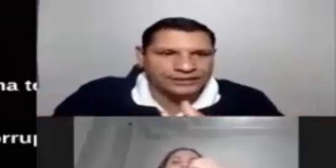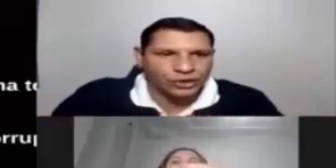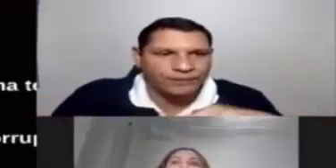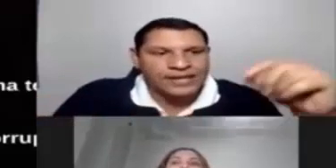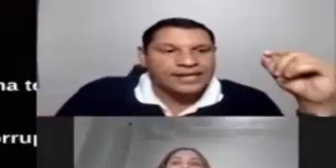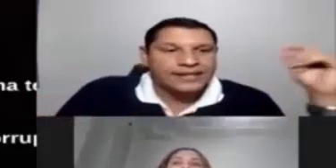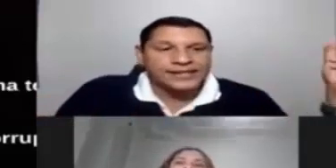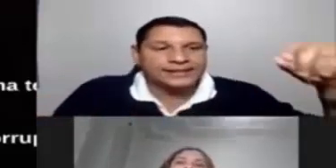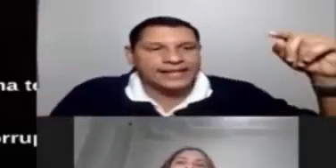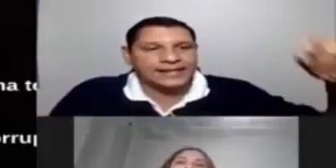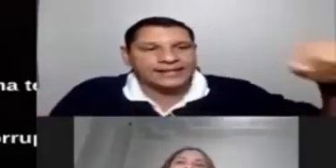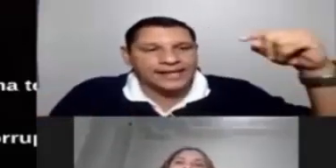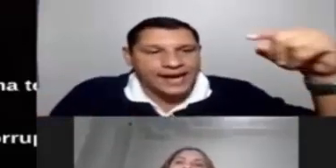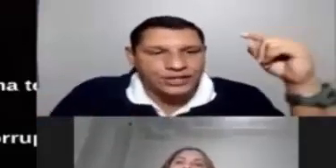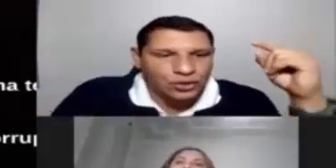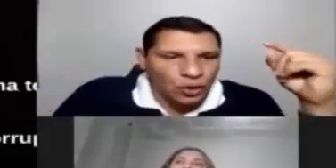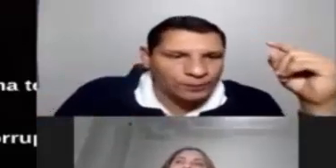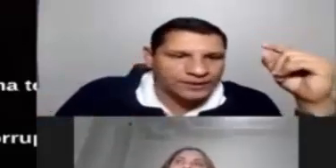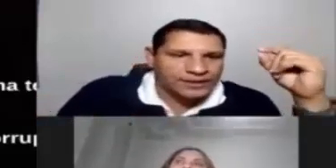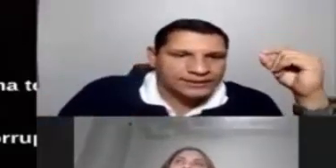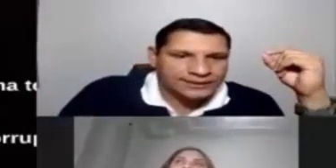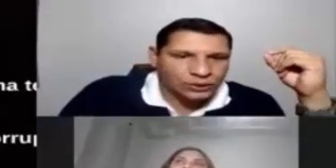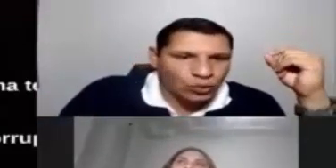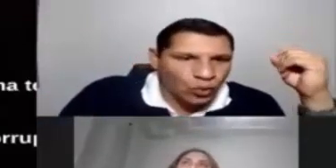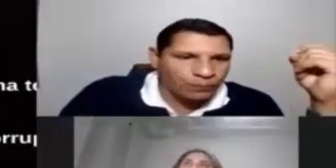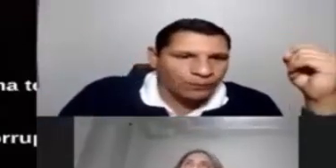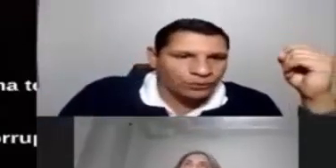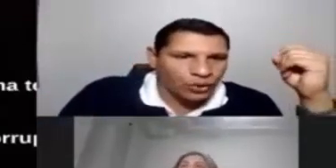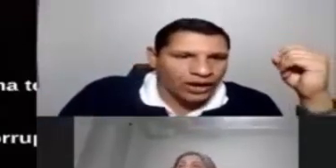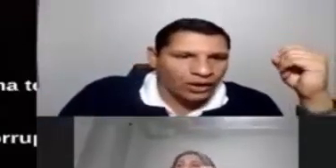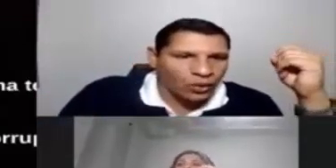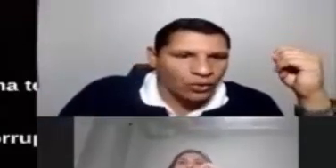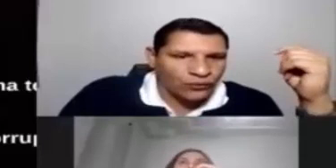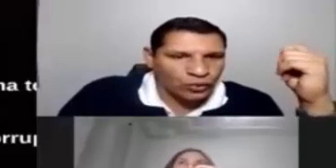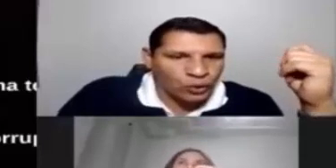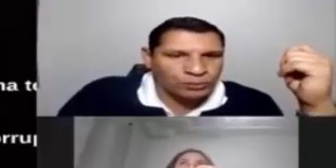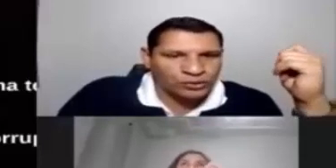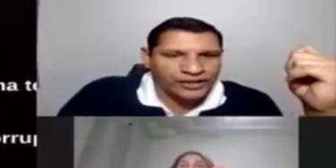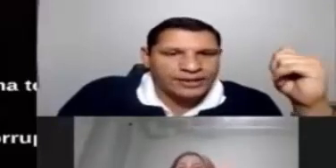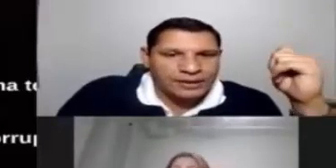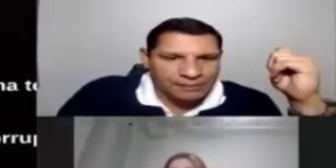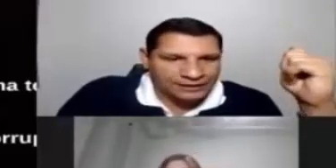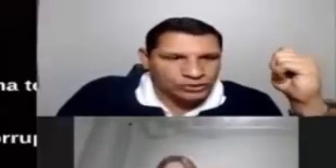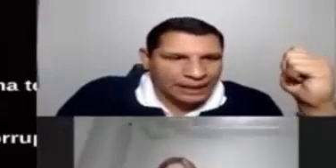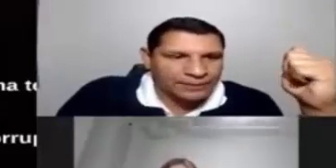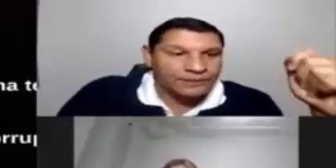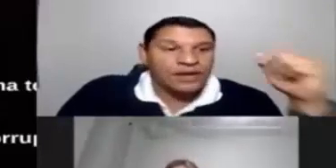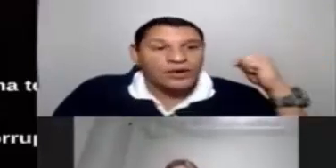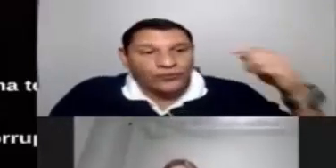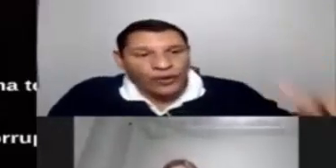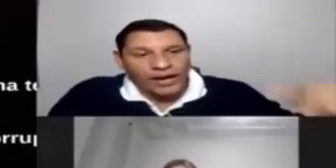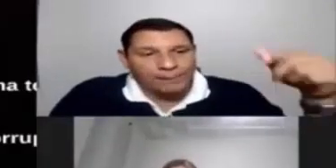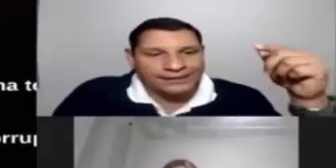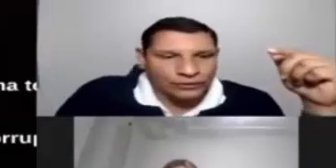experiência e sei que este homem se no corpo ou fora do corpo não sei mas Deus o sabe